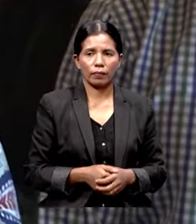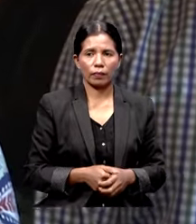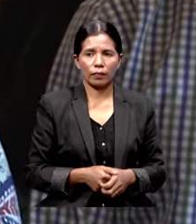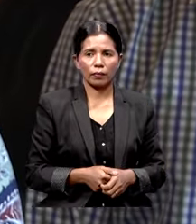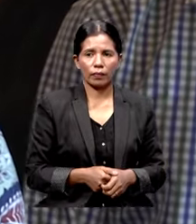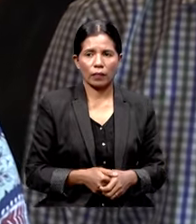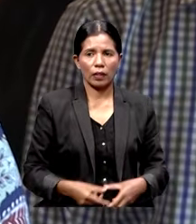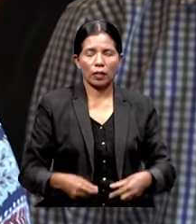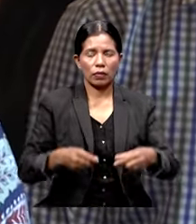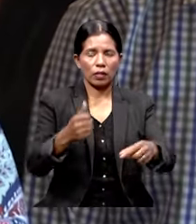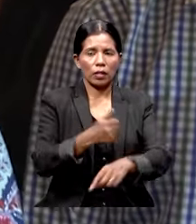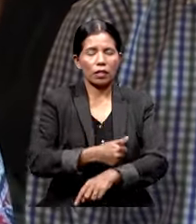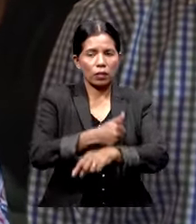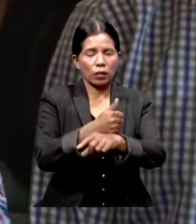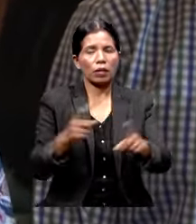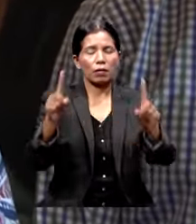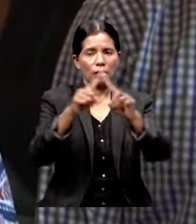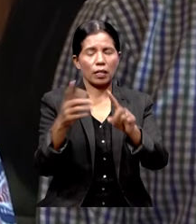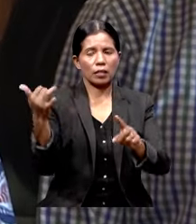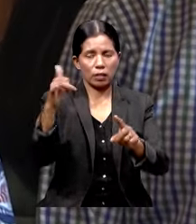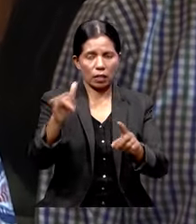for assessoria basira atu taka lai